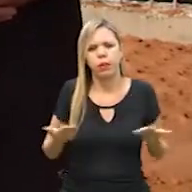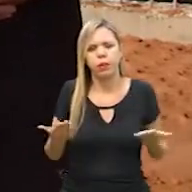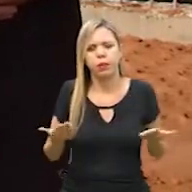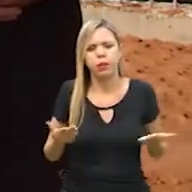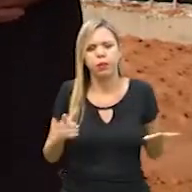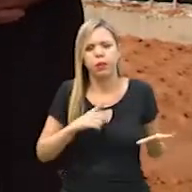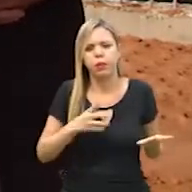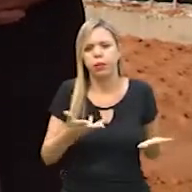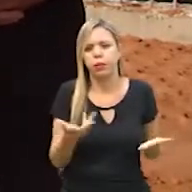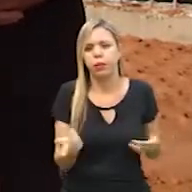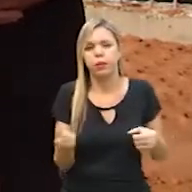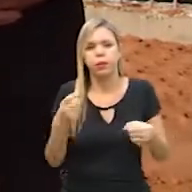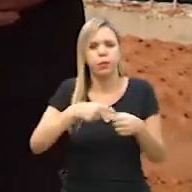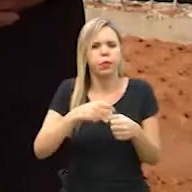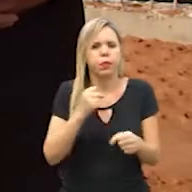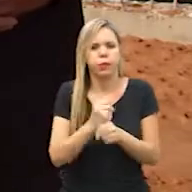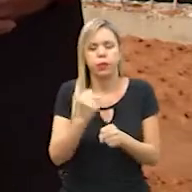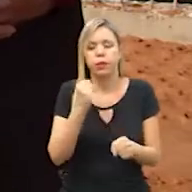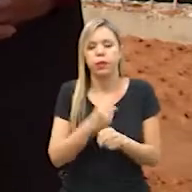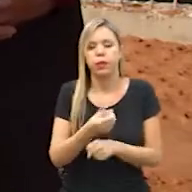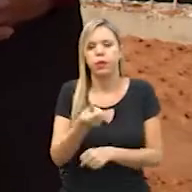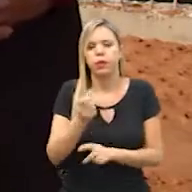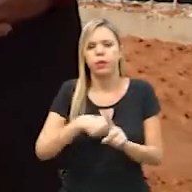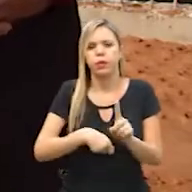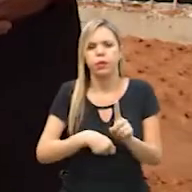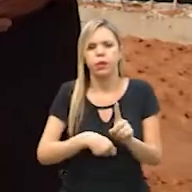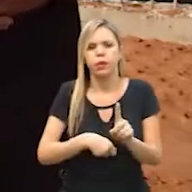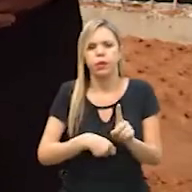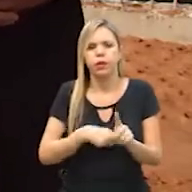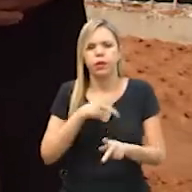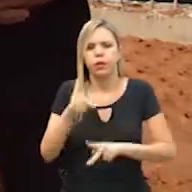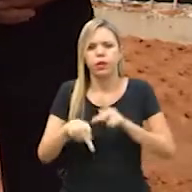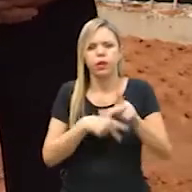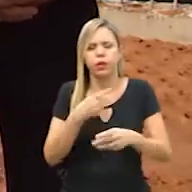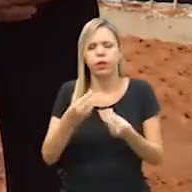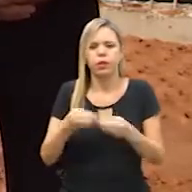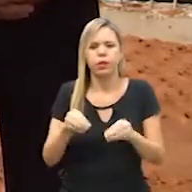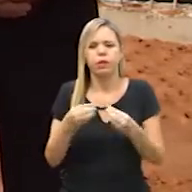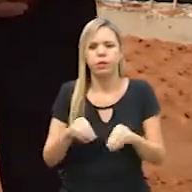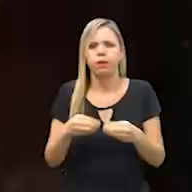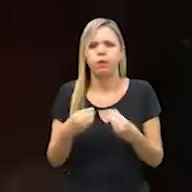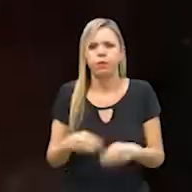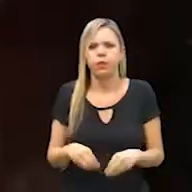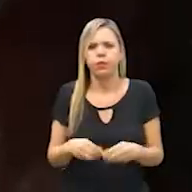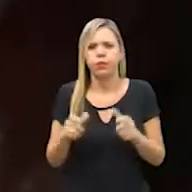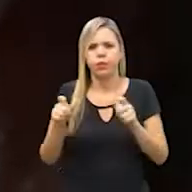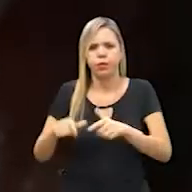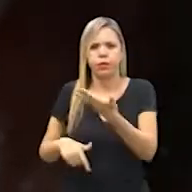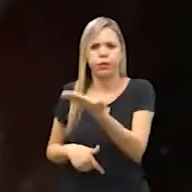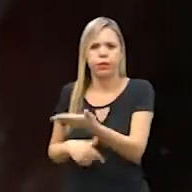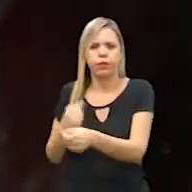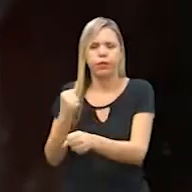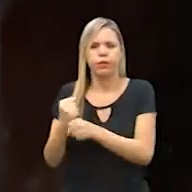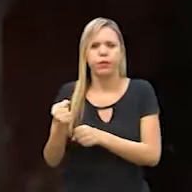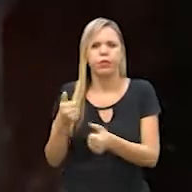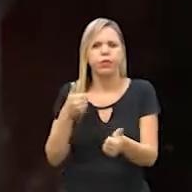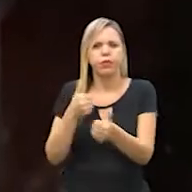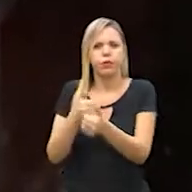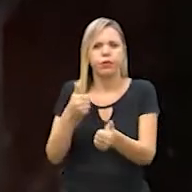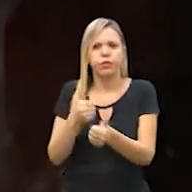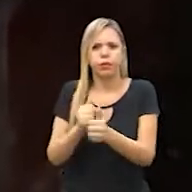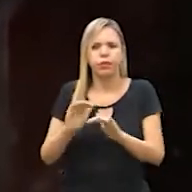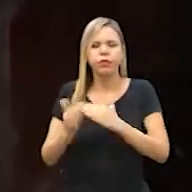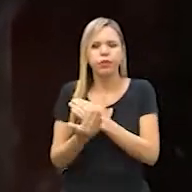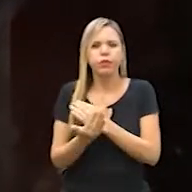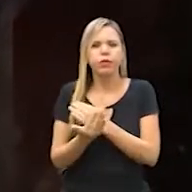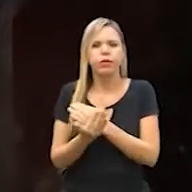teve uma ligeira retomada nas obras, mas ficaram 6 meses e a população sendo prejudicada. Neste ponto da obra, que fica